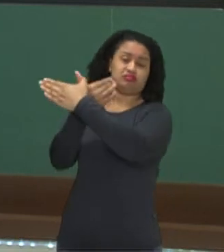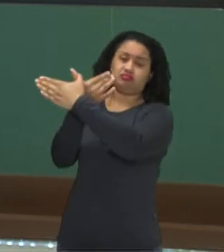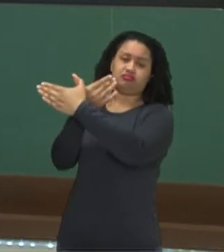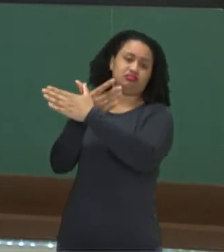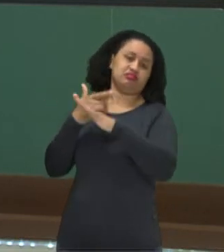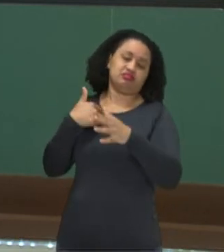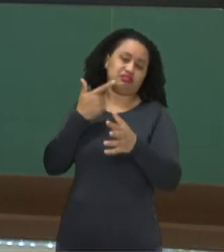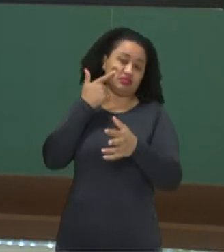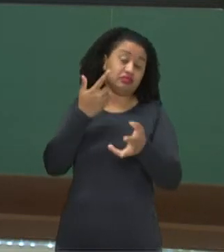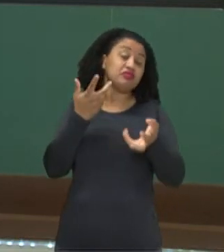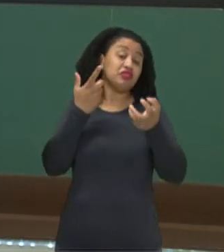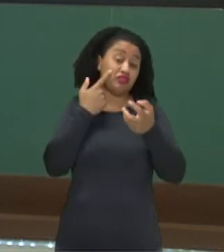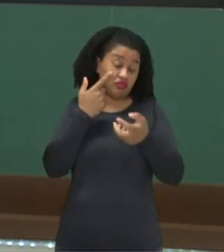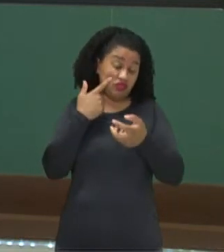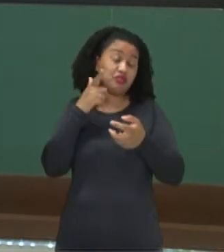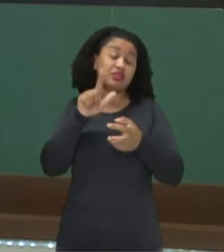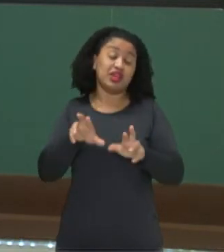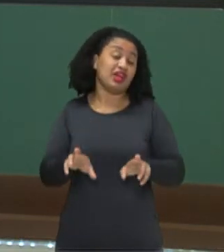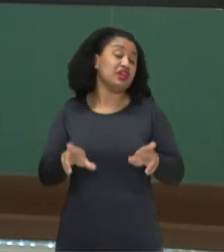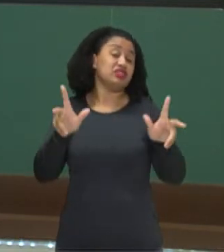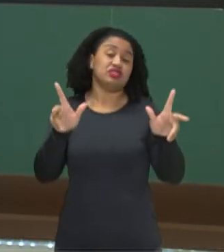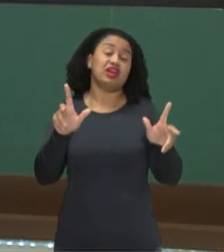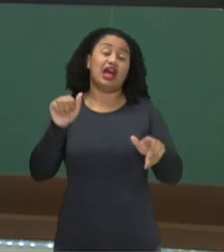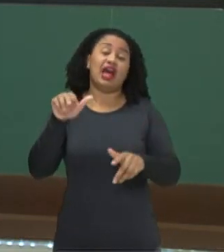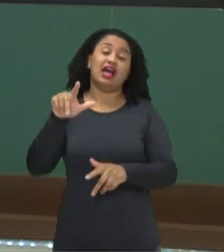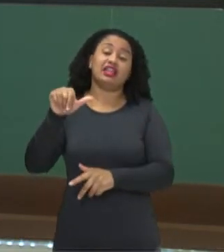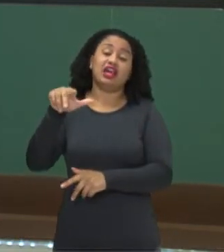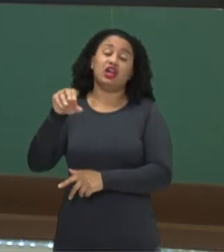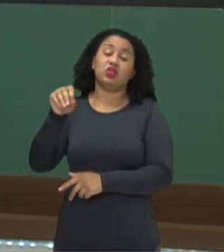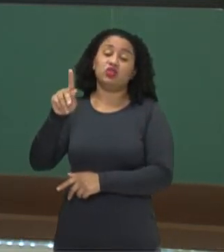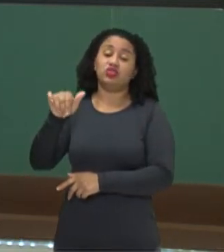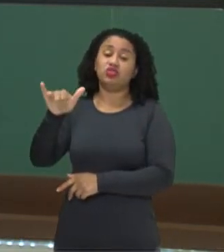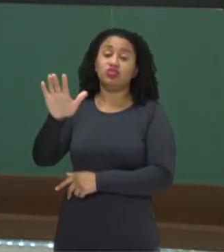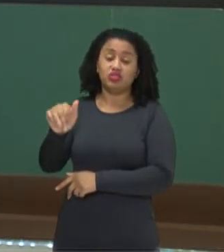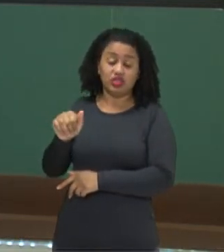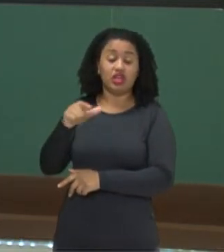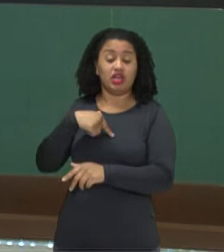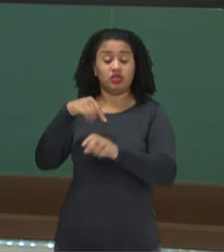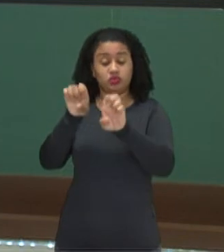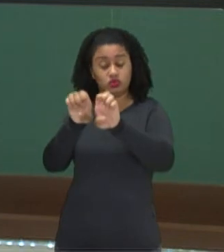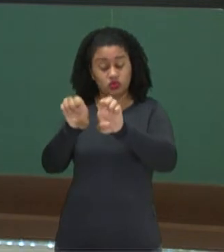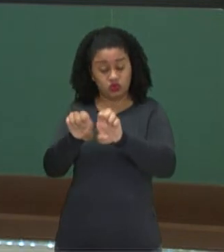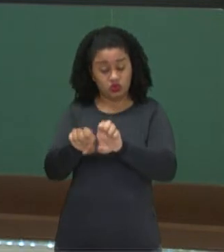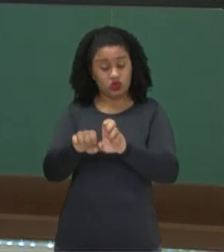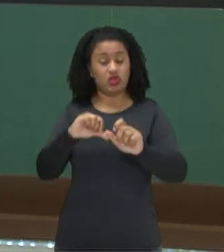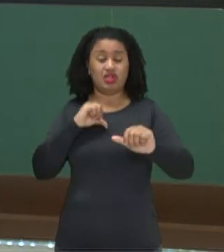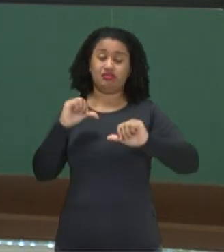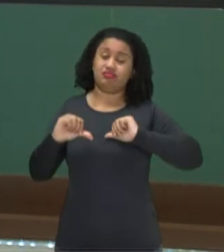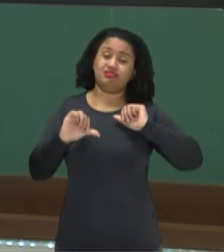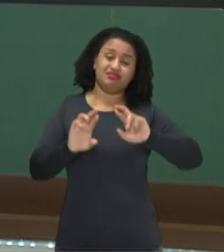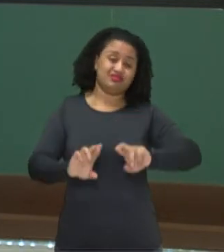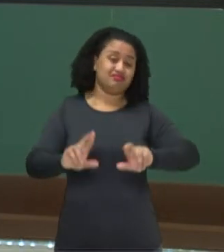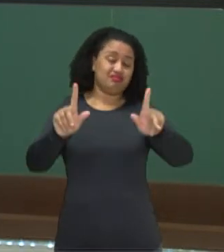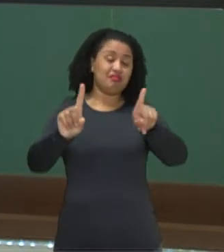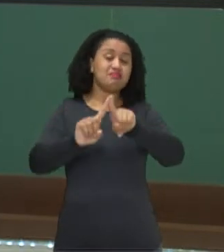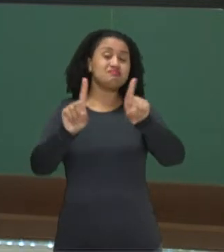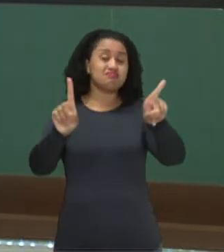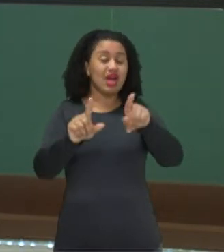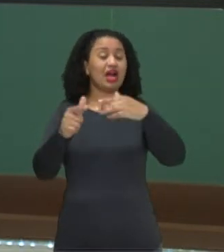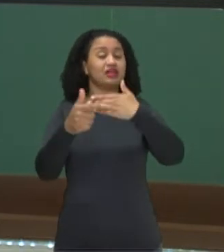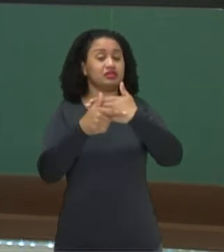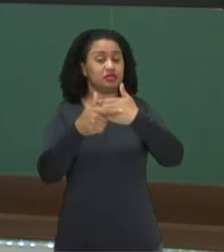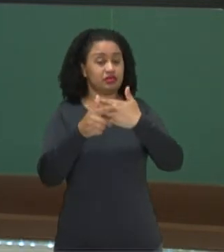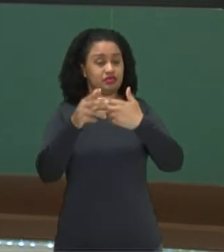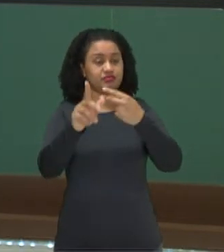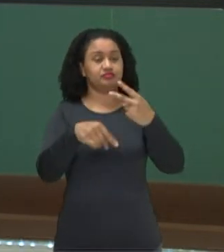borboleta, nós vimos agora há pouco, é um caso de analogia, são estruturas com anatomia completamente diferente.